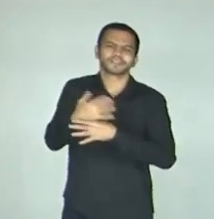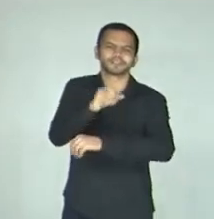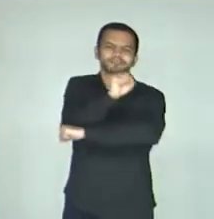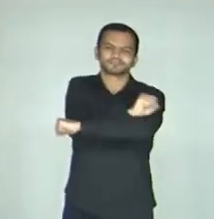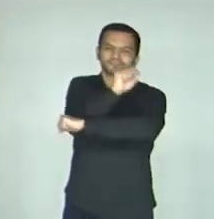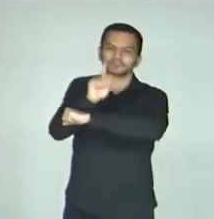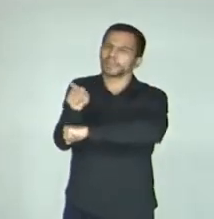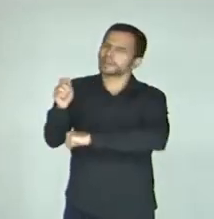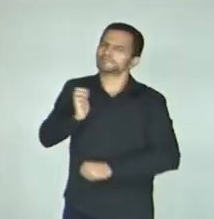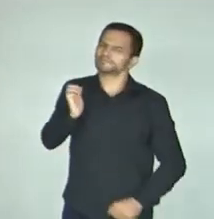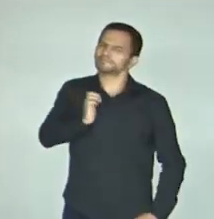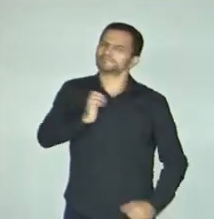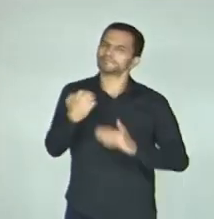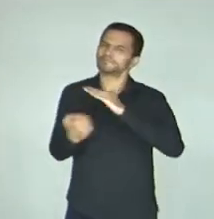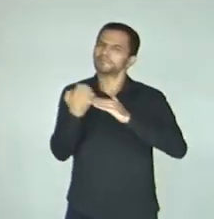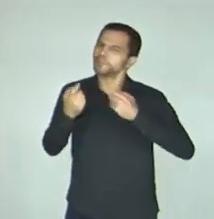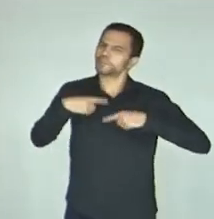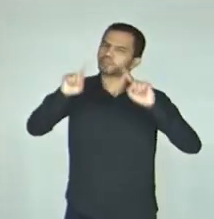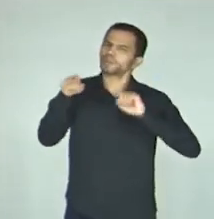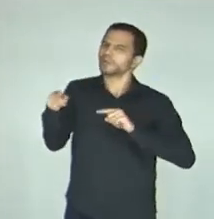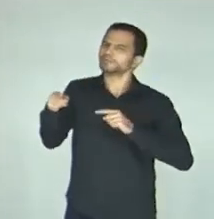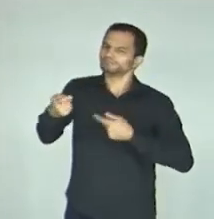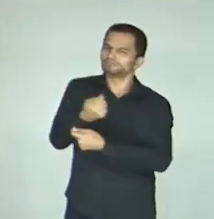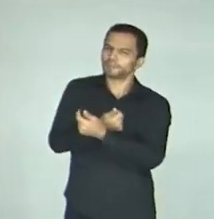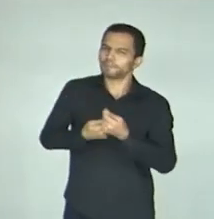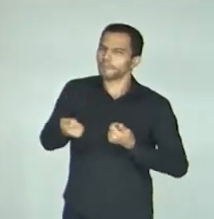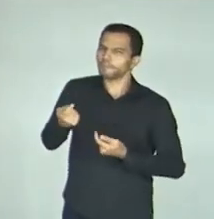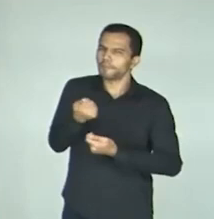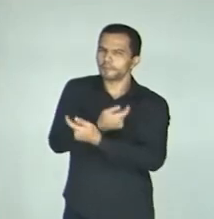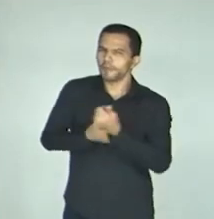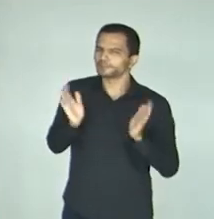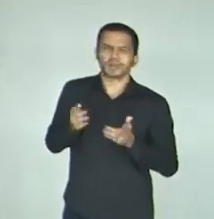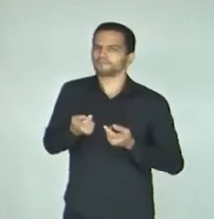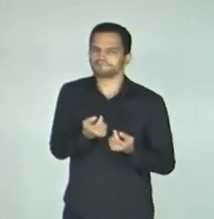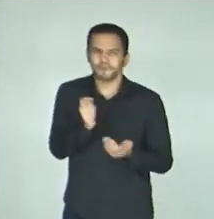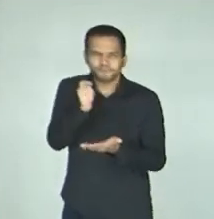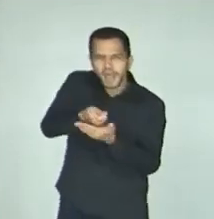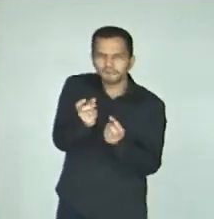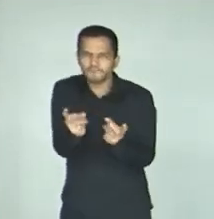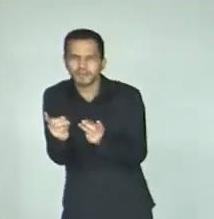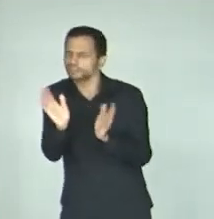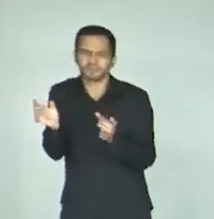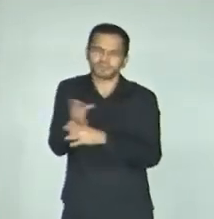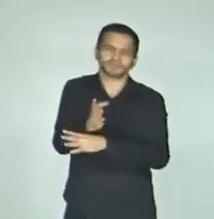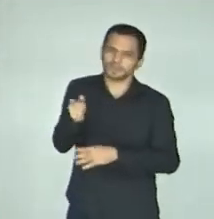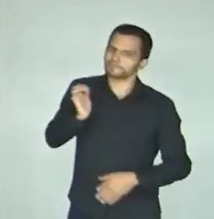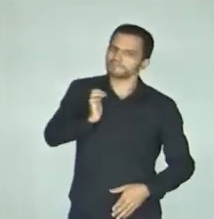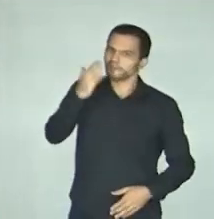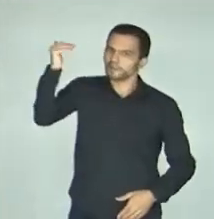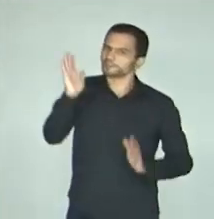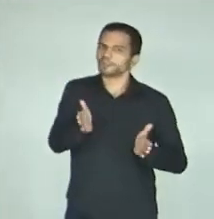ganhando dinheiro é respeitado participa da Câmara de comércio de seu dono Oi e aí